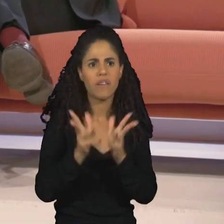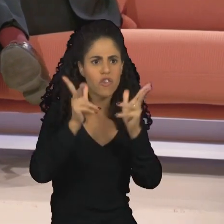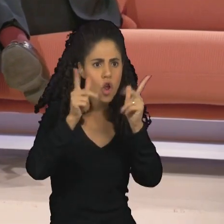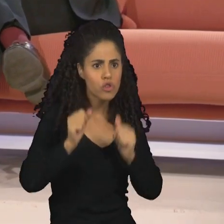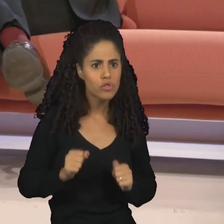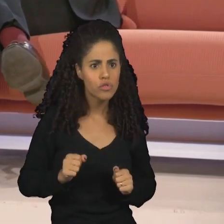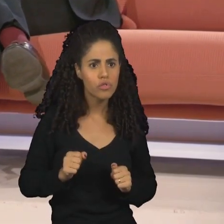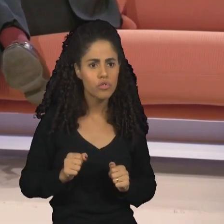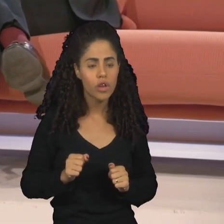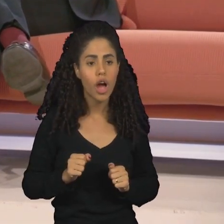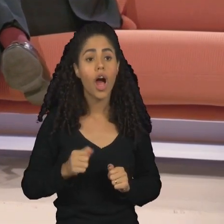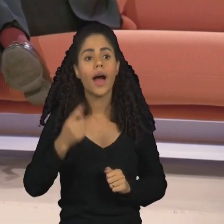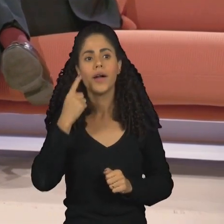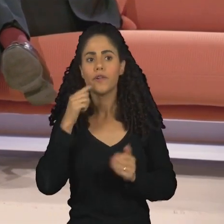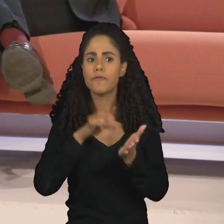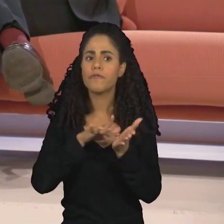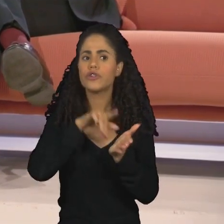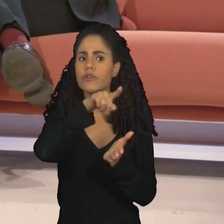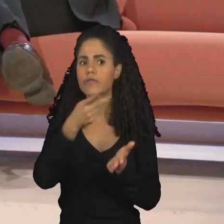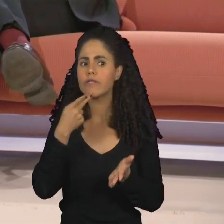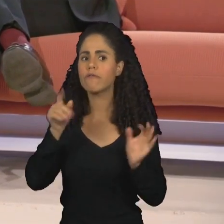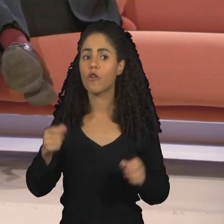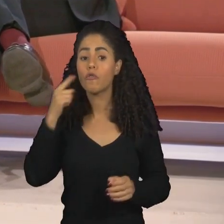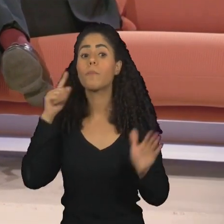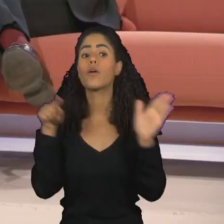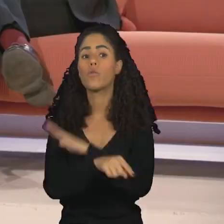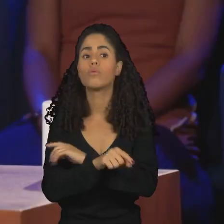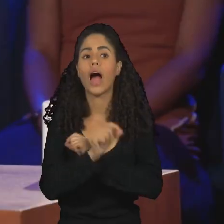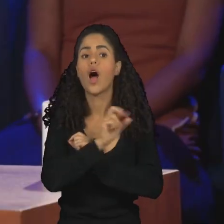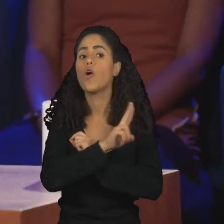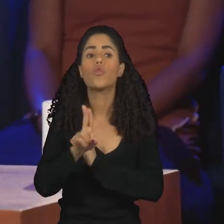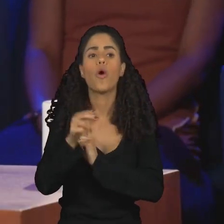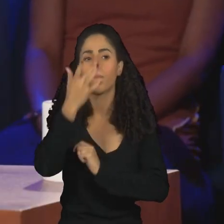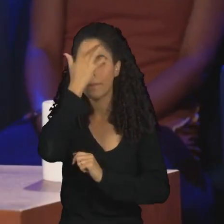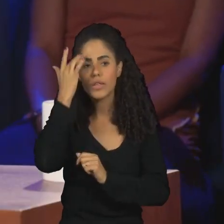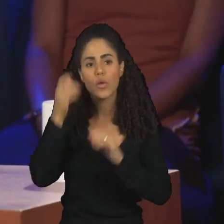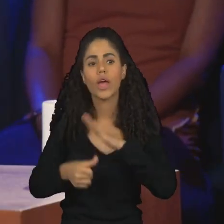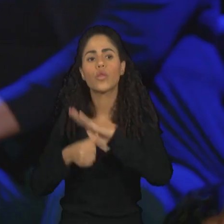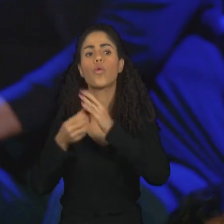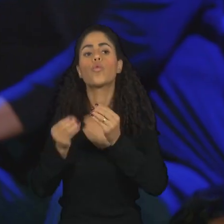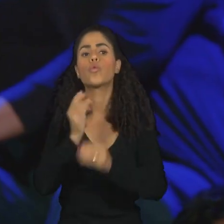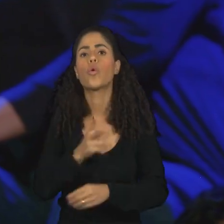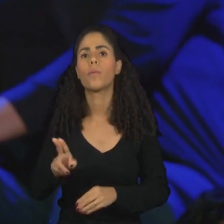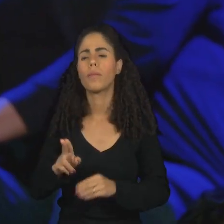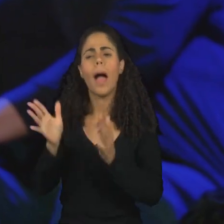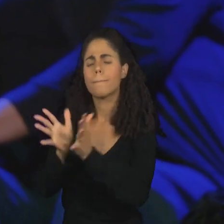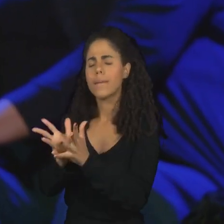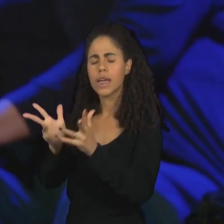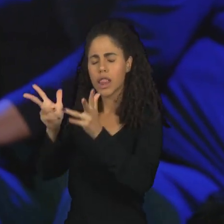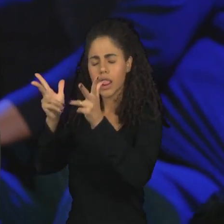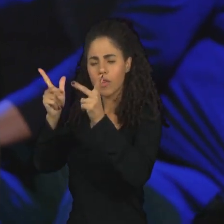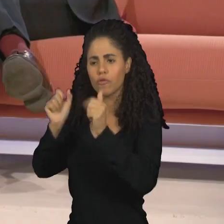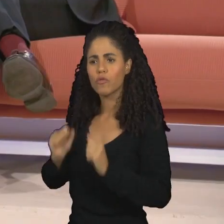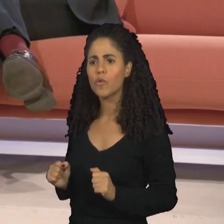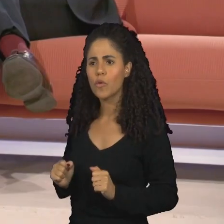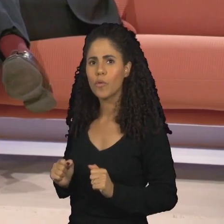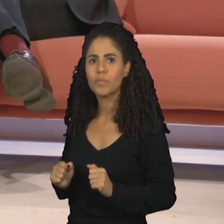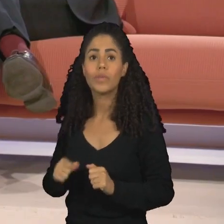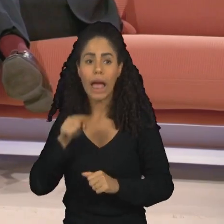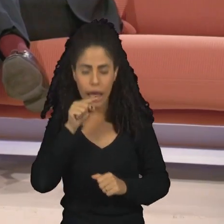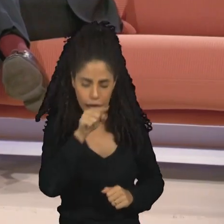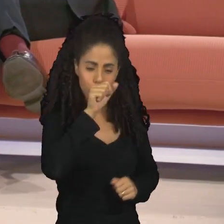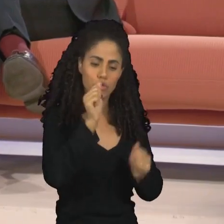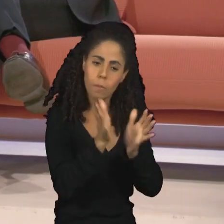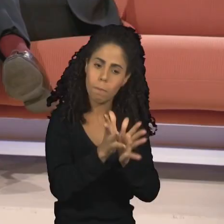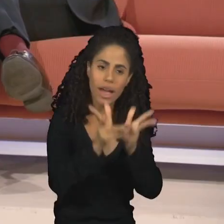Magnífico. Faz de conta que você que falou isso. Então, eu vou perguntar de novo. André, como é que um reitor é chamado? Magnífico. Magnífico, isso.